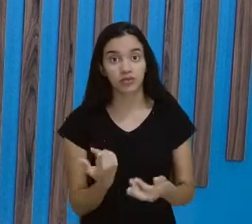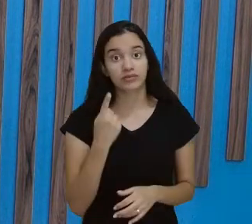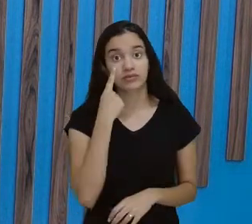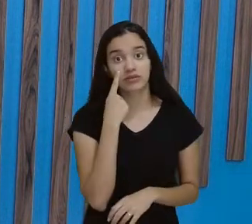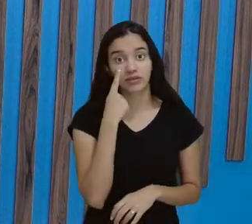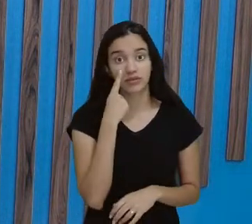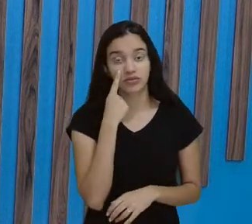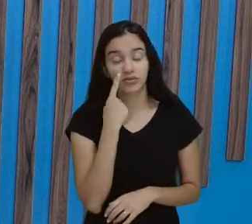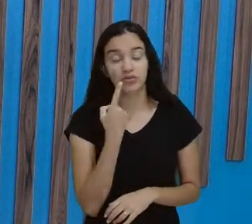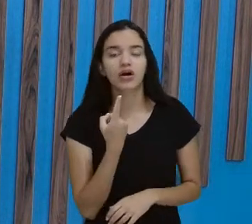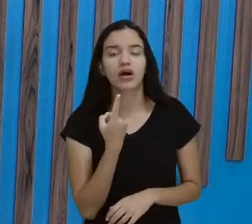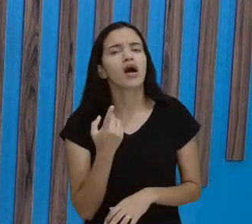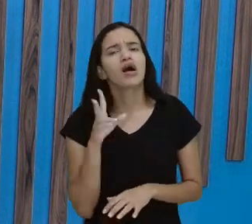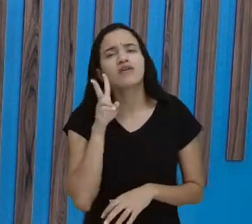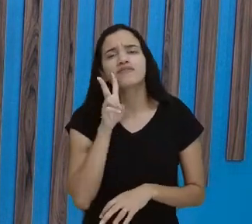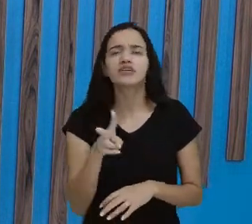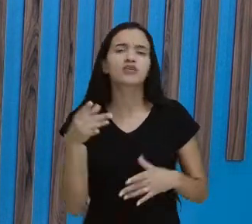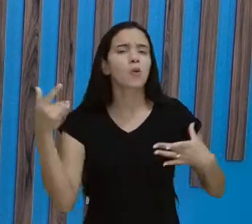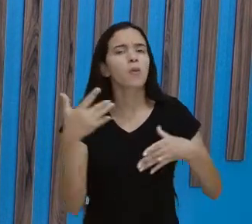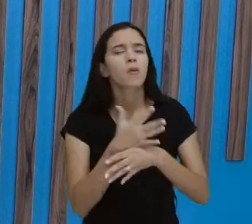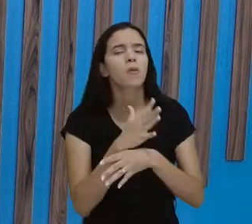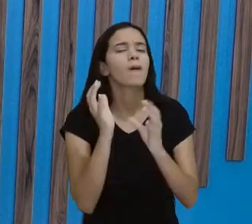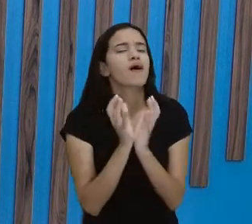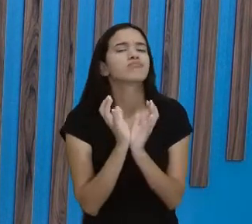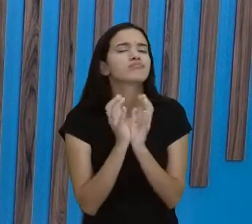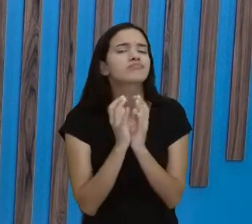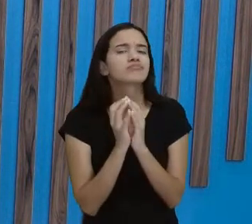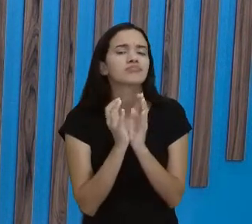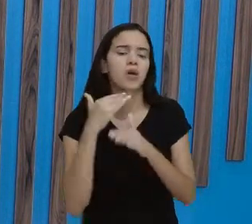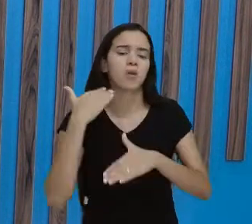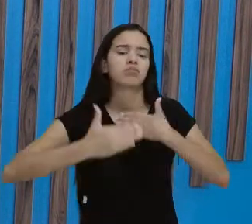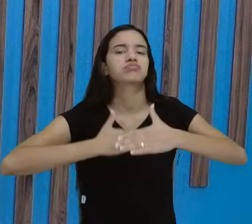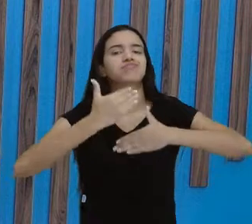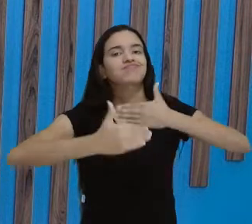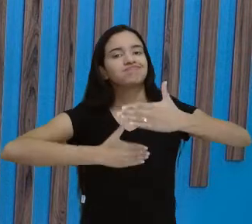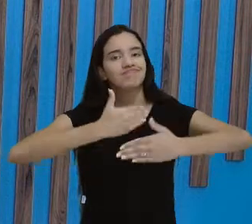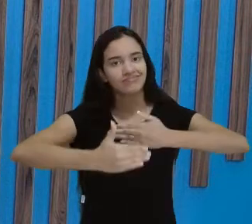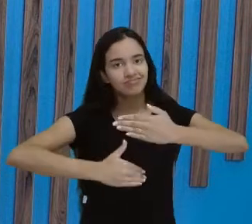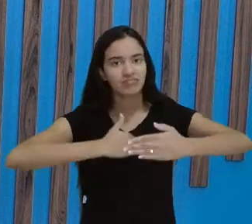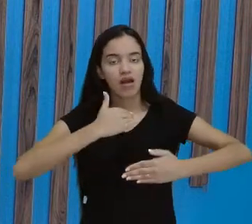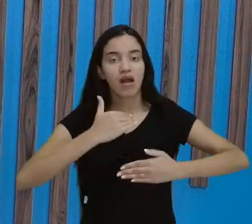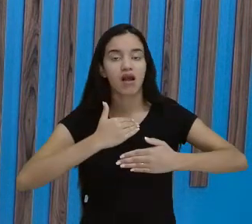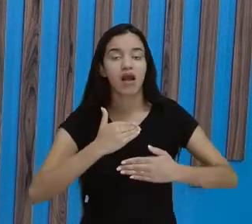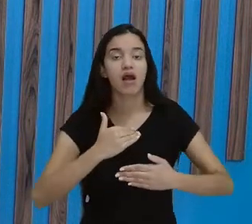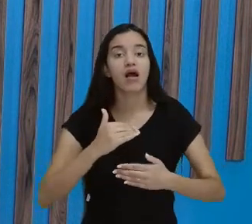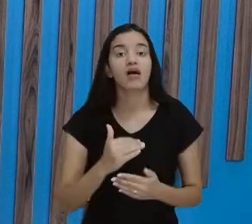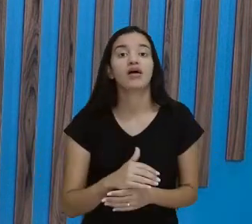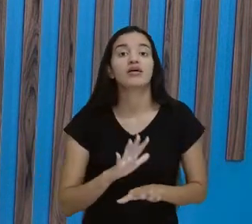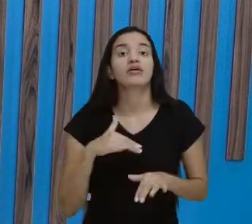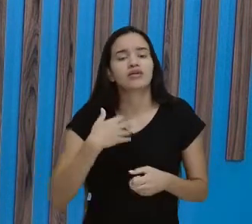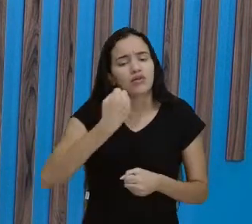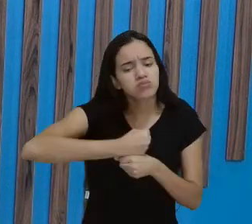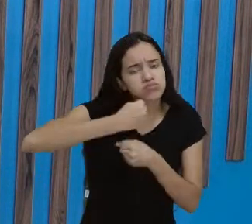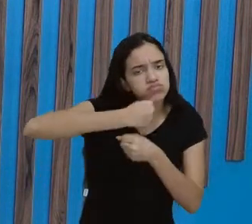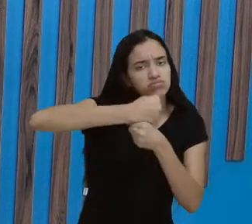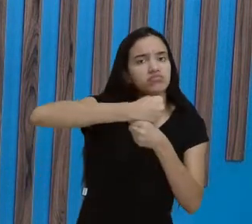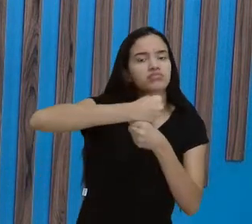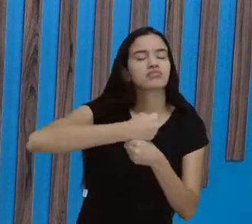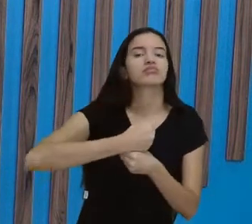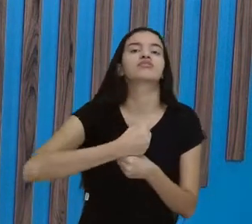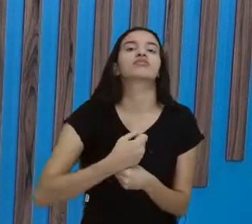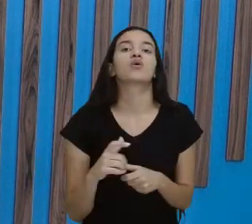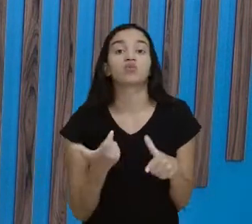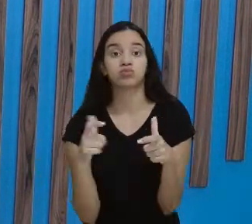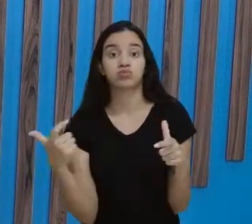só. Veja como Recife se tornou, né, com o passar do tempo. Modificações foram feitas e a cidade se tornou